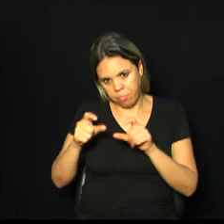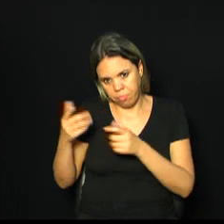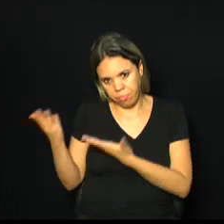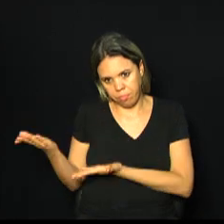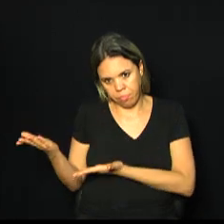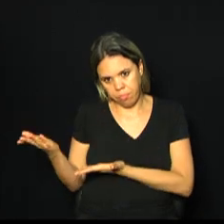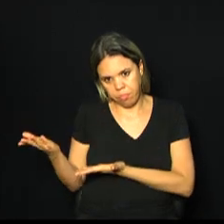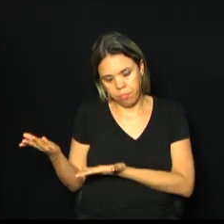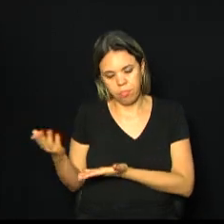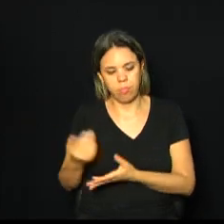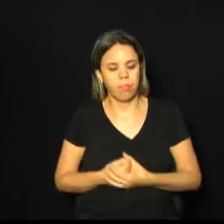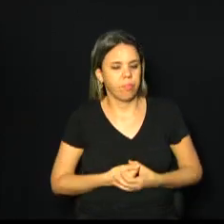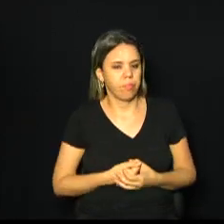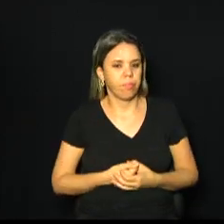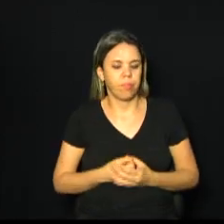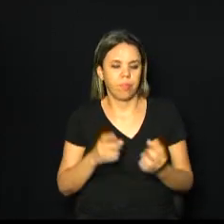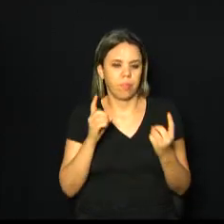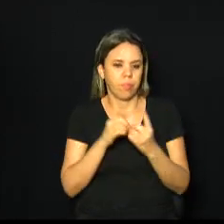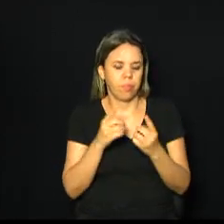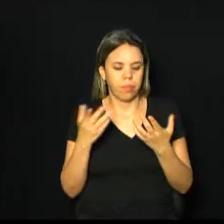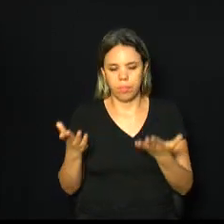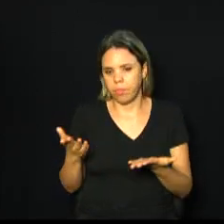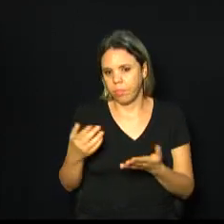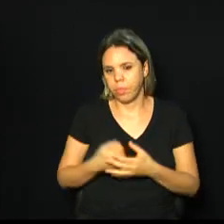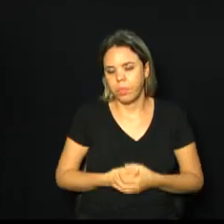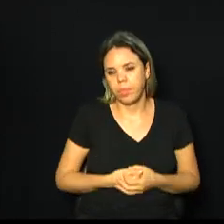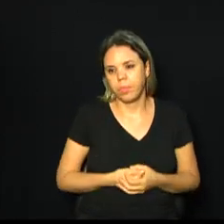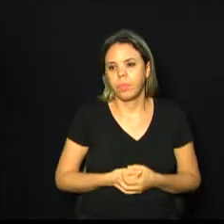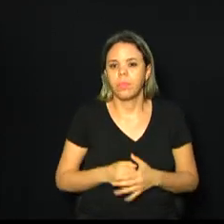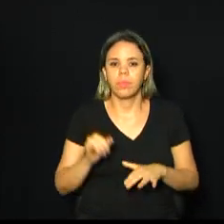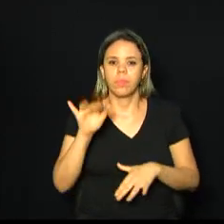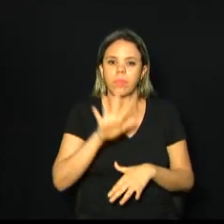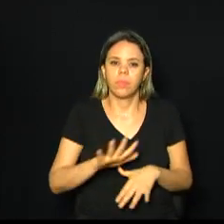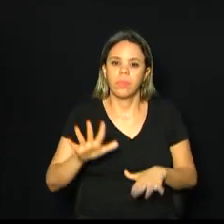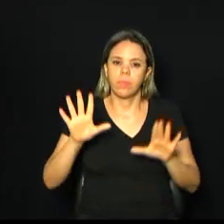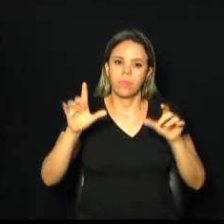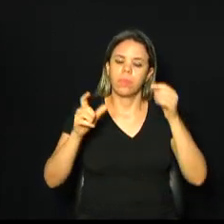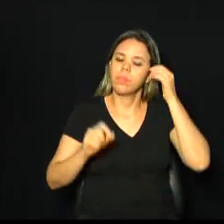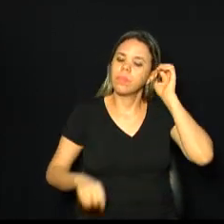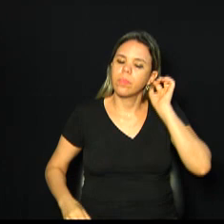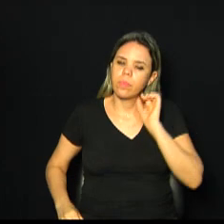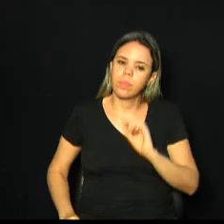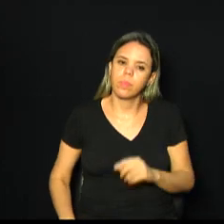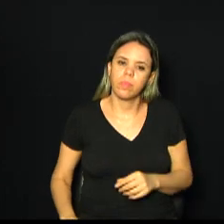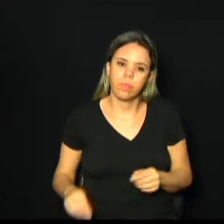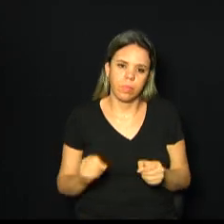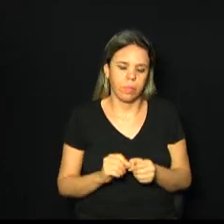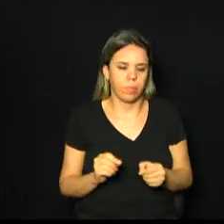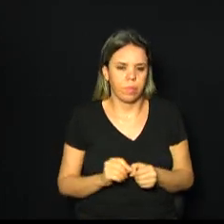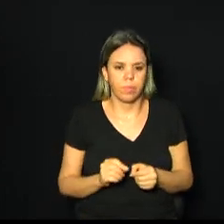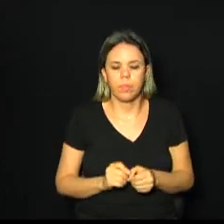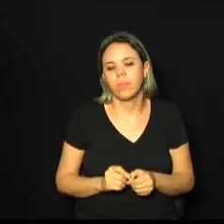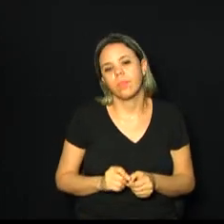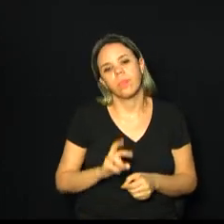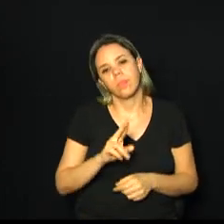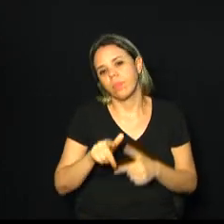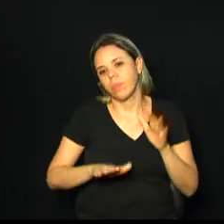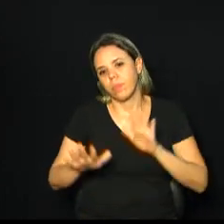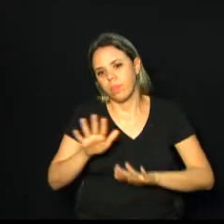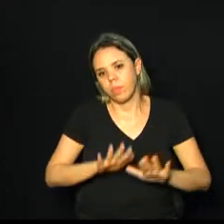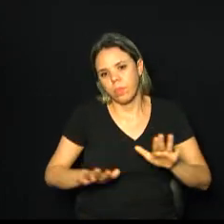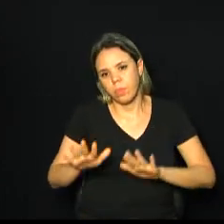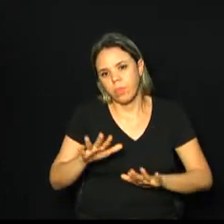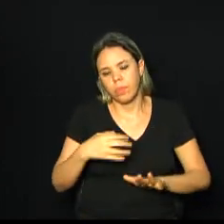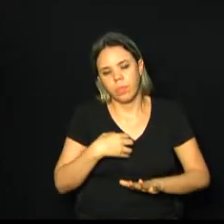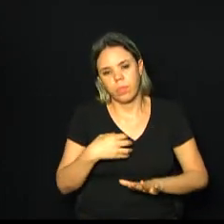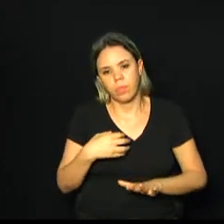conosco, ele presta um serviço, e essa imagem que ele acabou de fazer, se ele não tomar cuidado com a forma